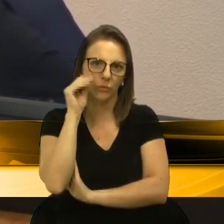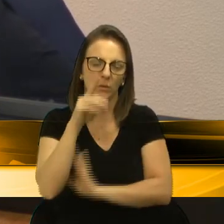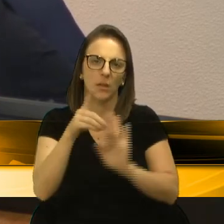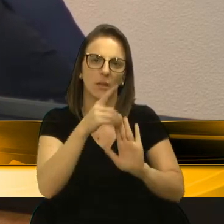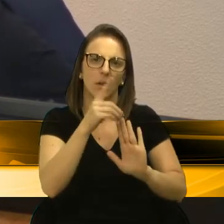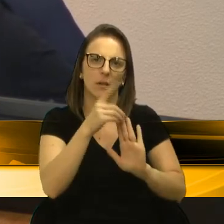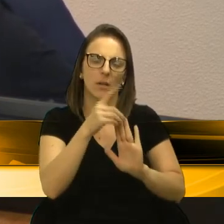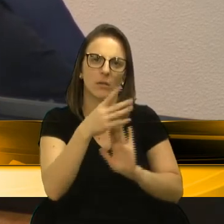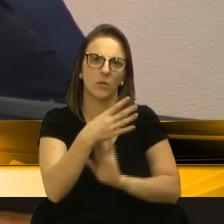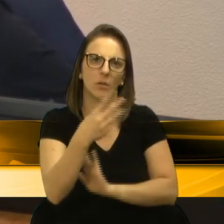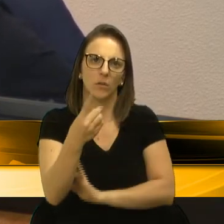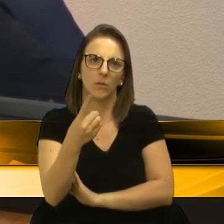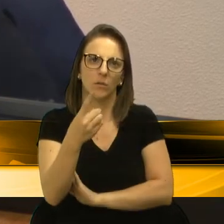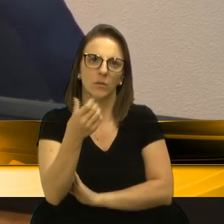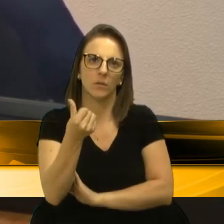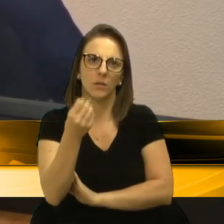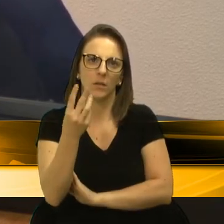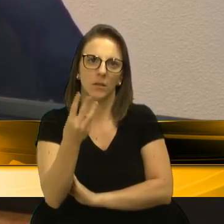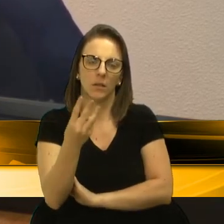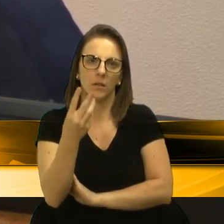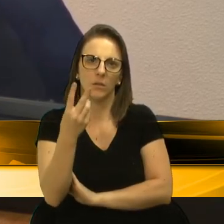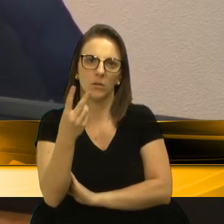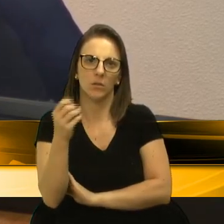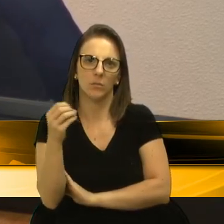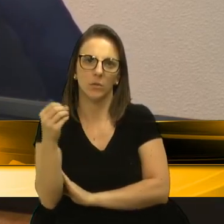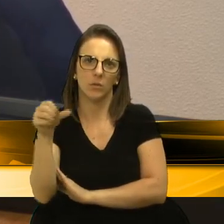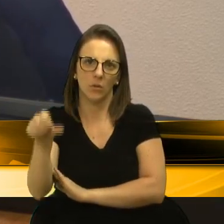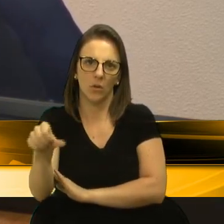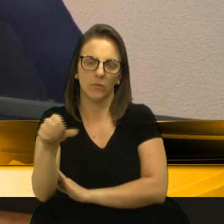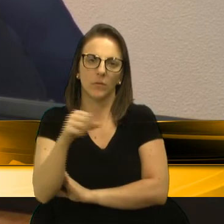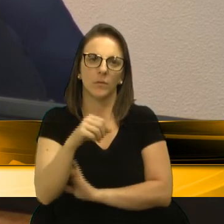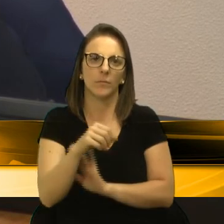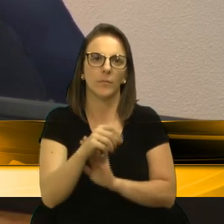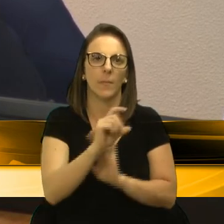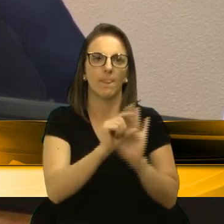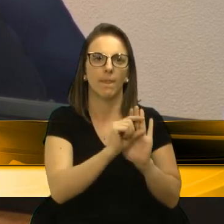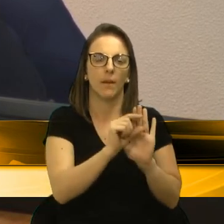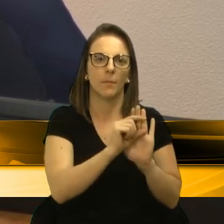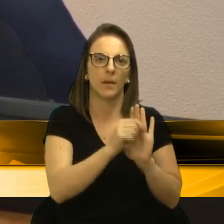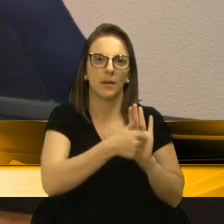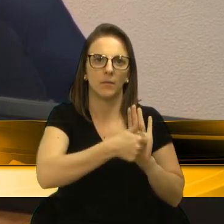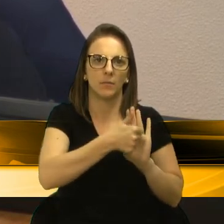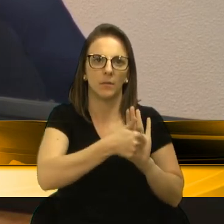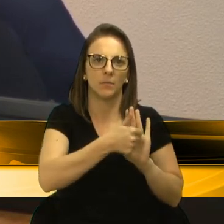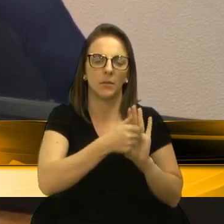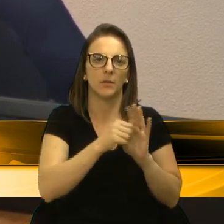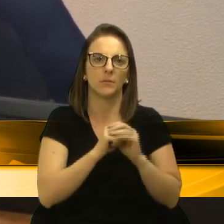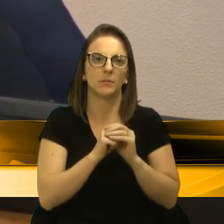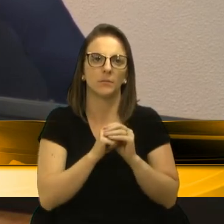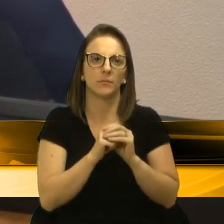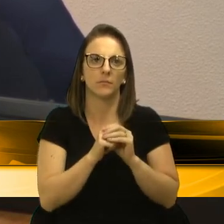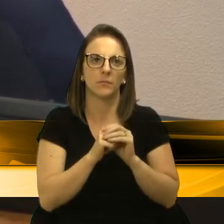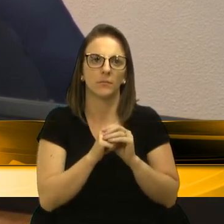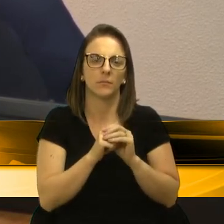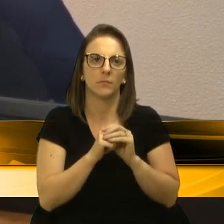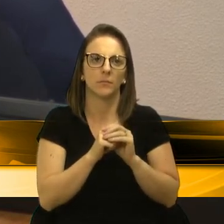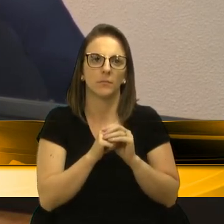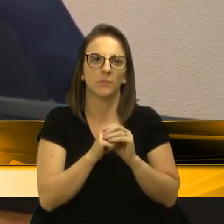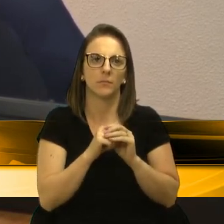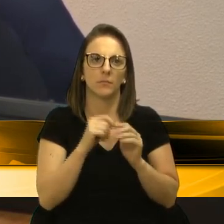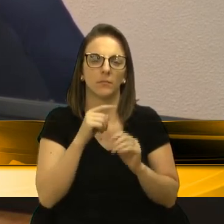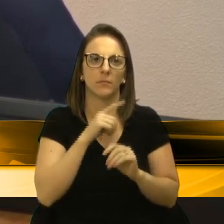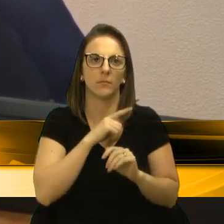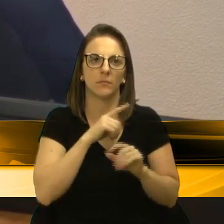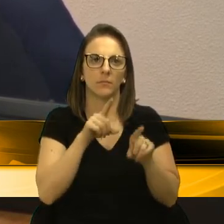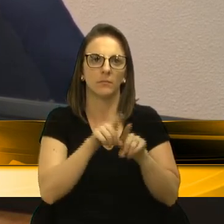50.943/2009. Parágrafo 1º. No EIV RIV e IA,